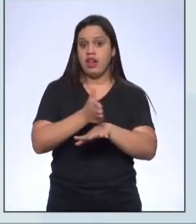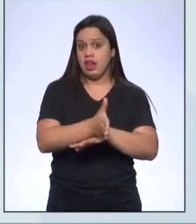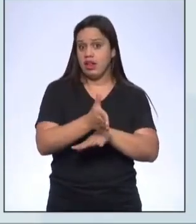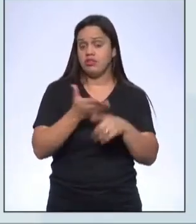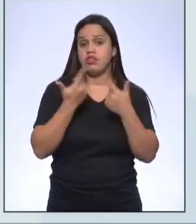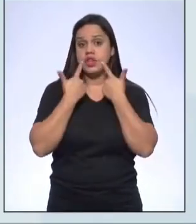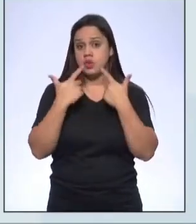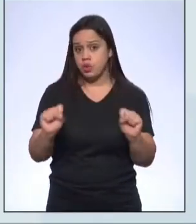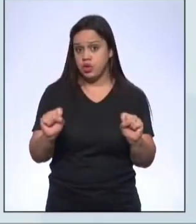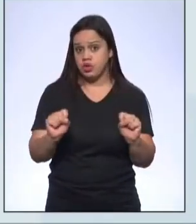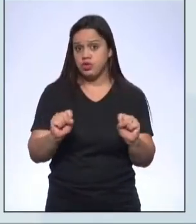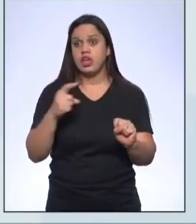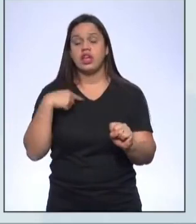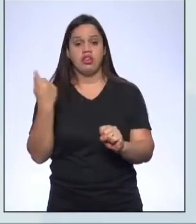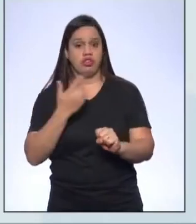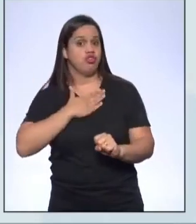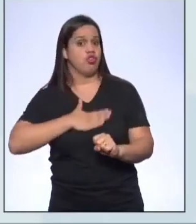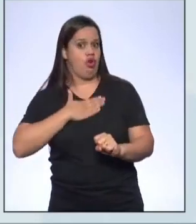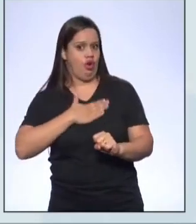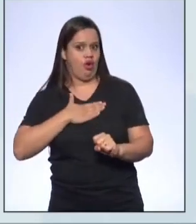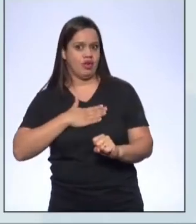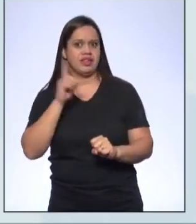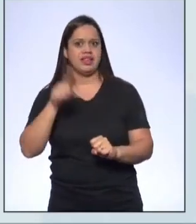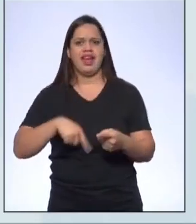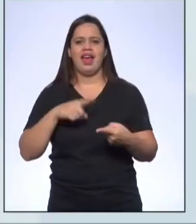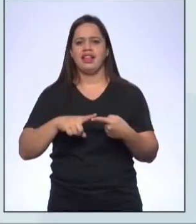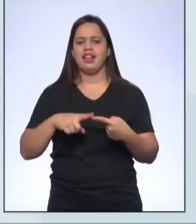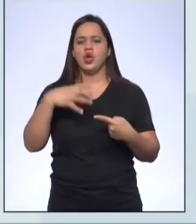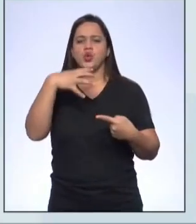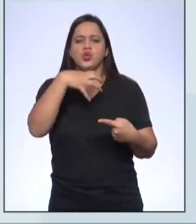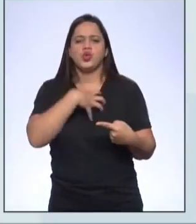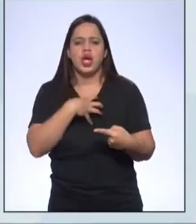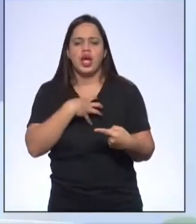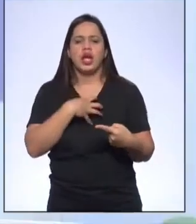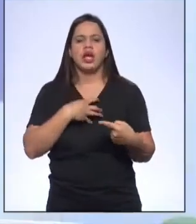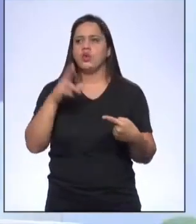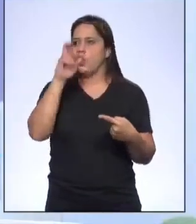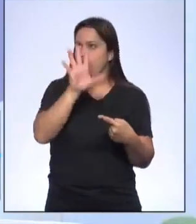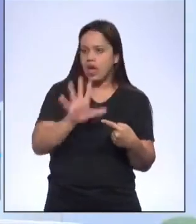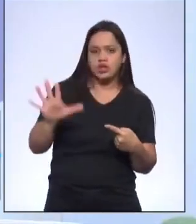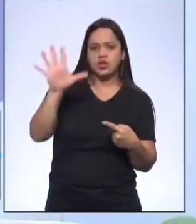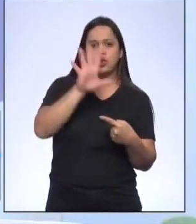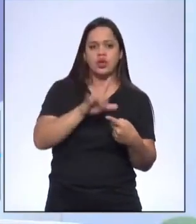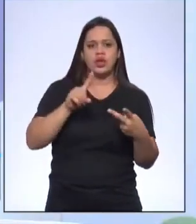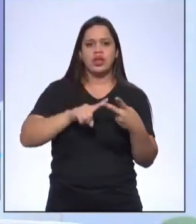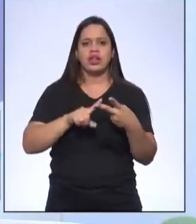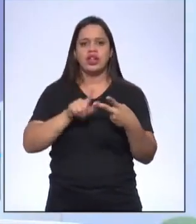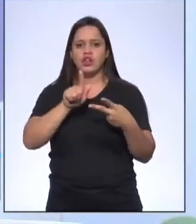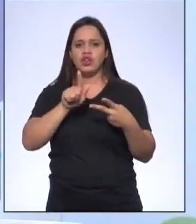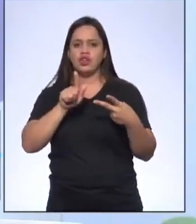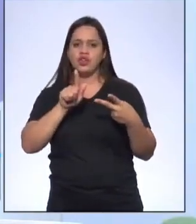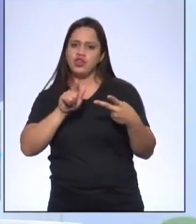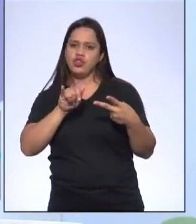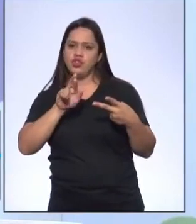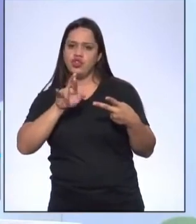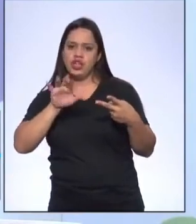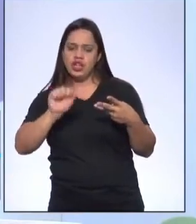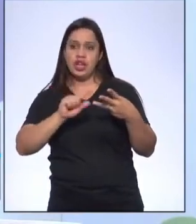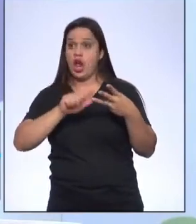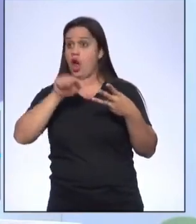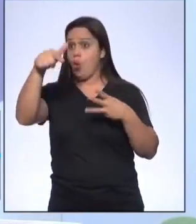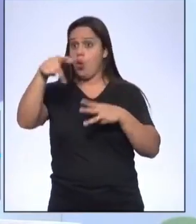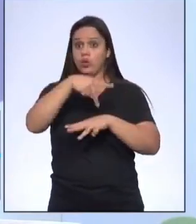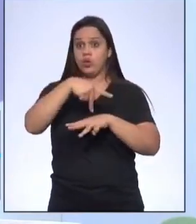que é uma coisa que a gente gosta muito, que tem lá o sotaque, o regionalismo, as gírias, estrangeirismos,